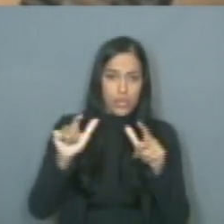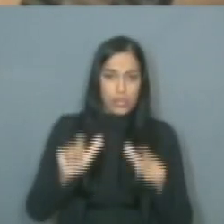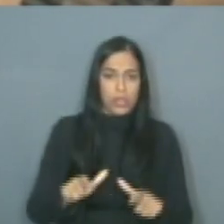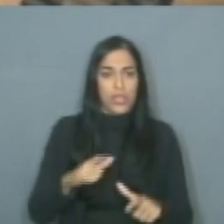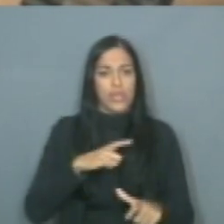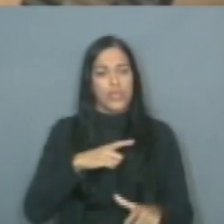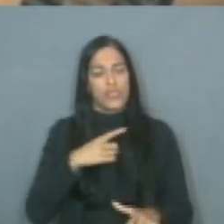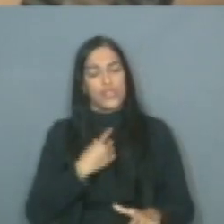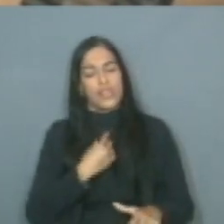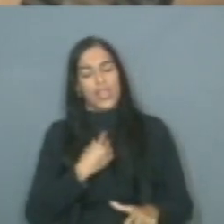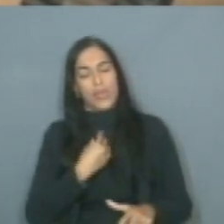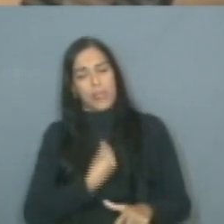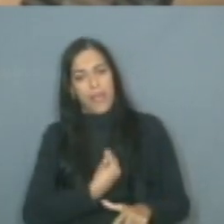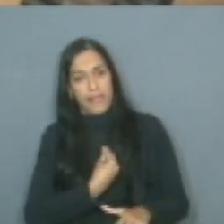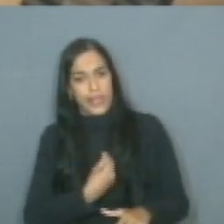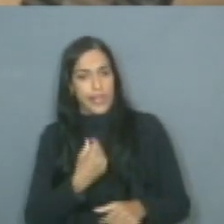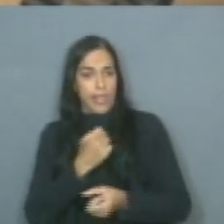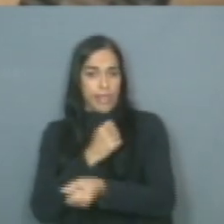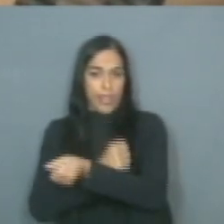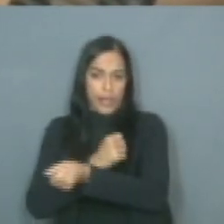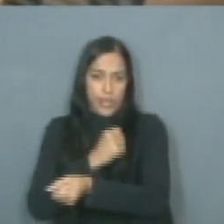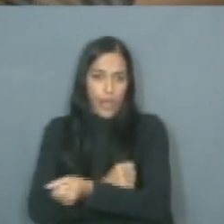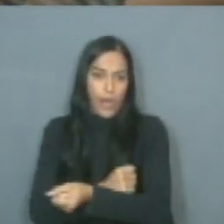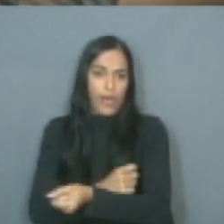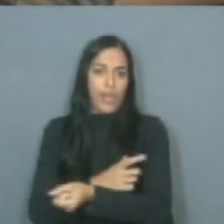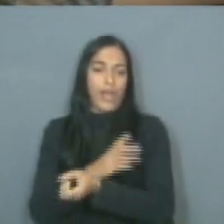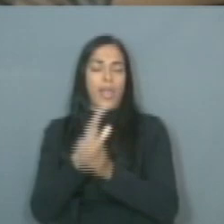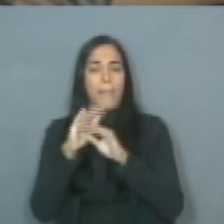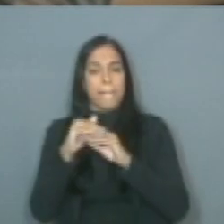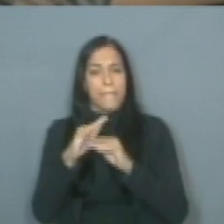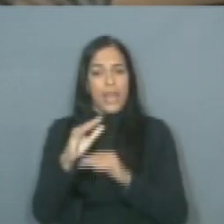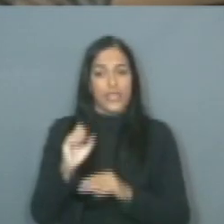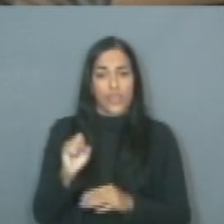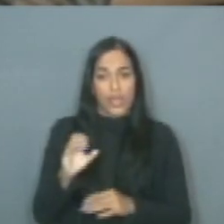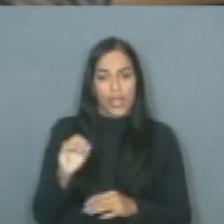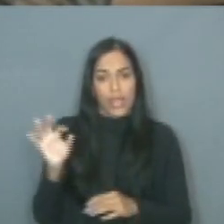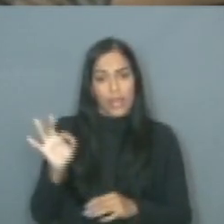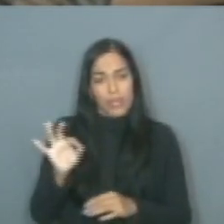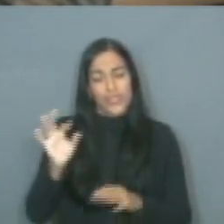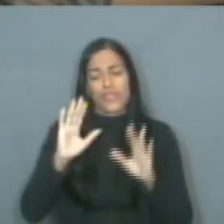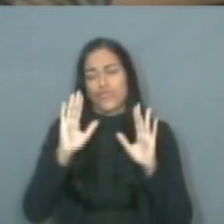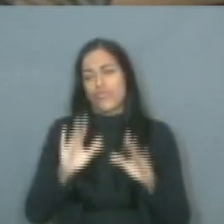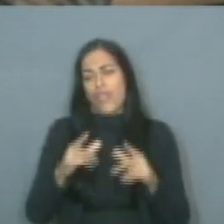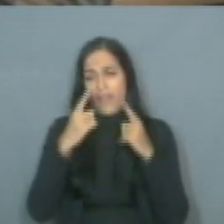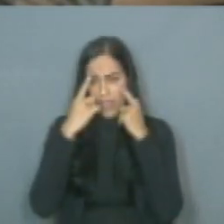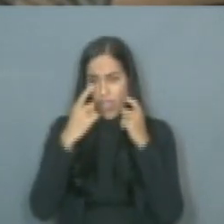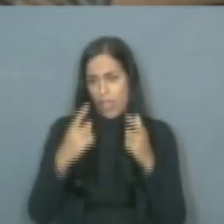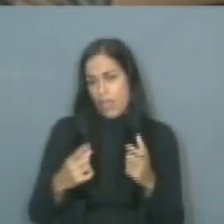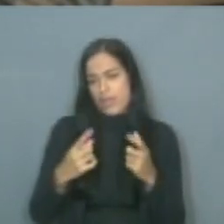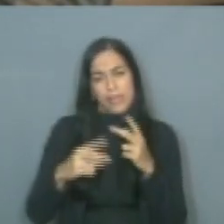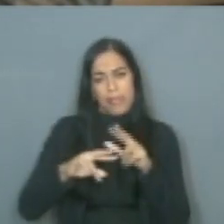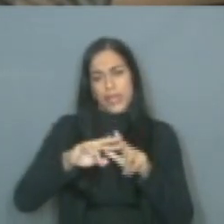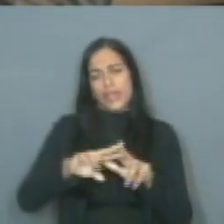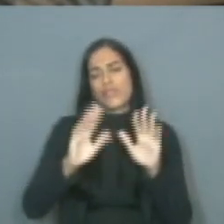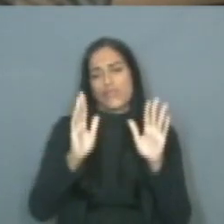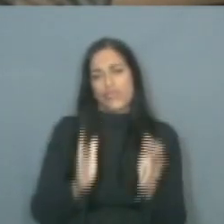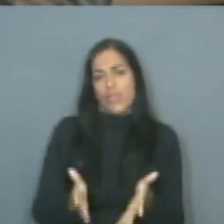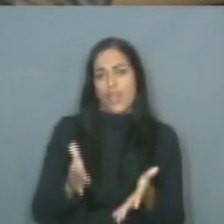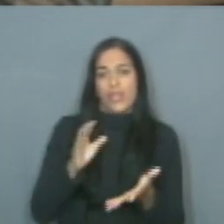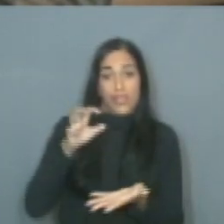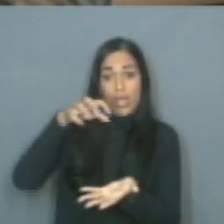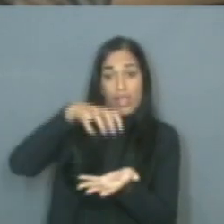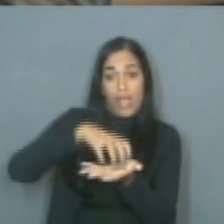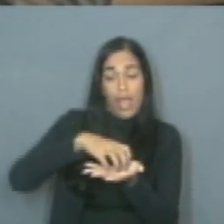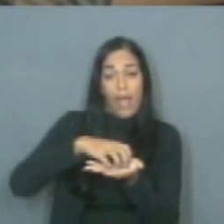com droga e mais de 80% já tiveram passagem por algum crime. E eles estão lá por conta daquele centro